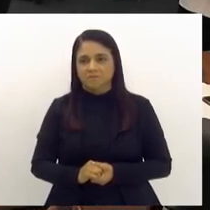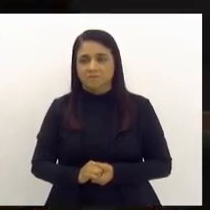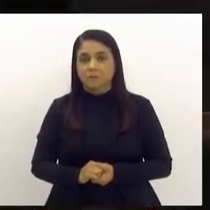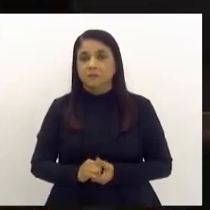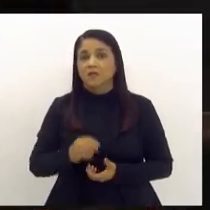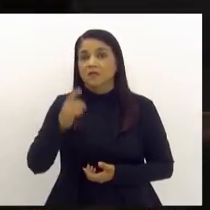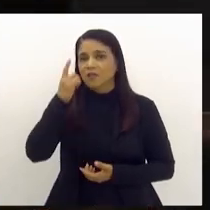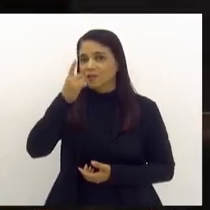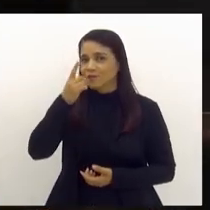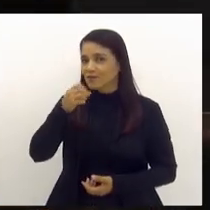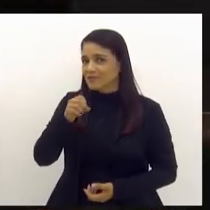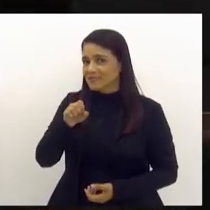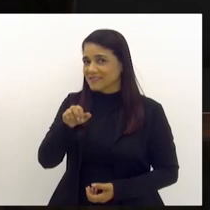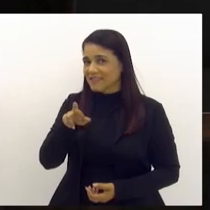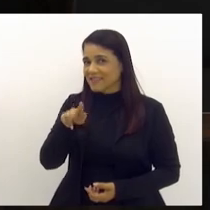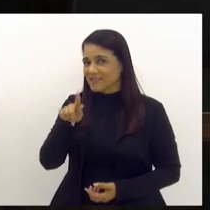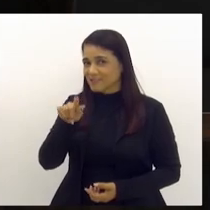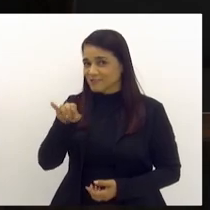Serginho, dá aula de matemática aí.